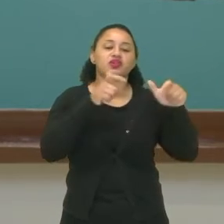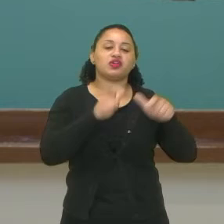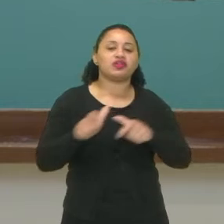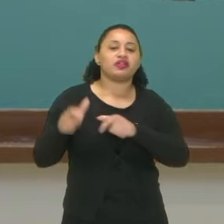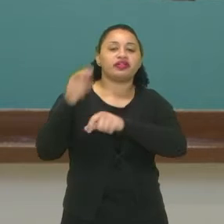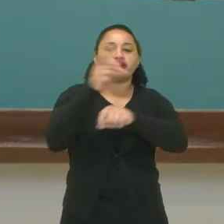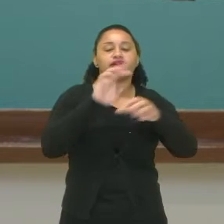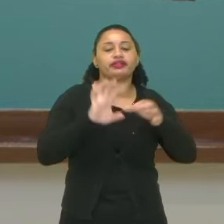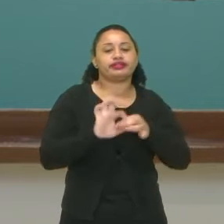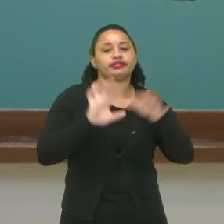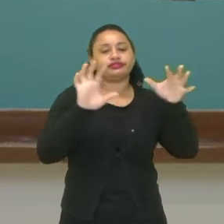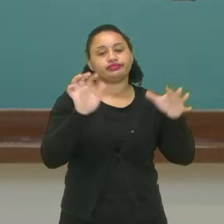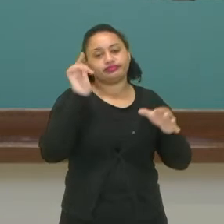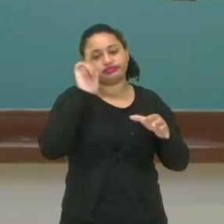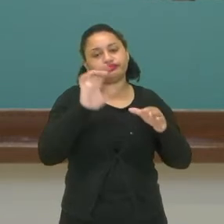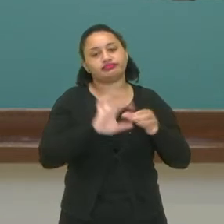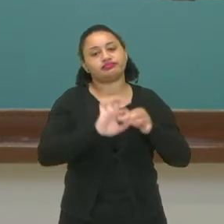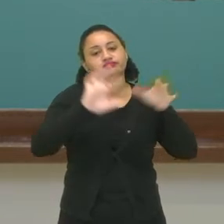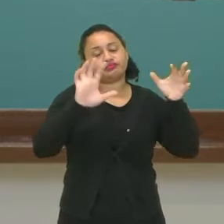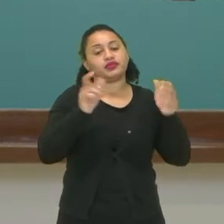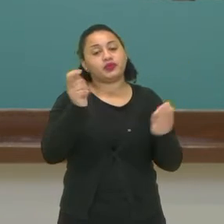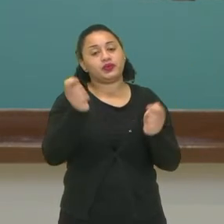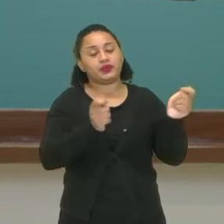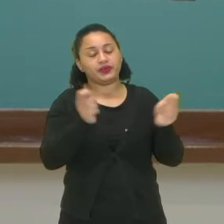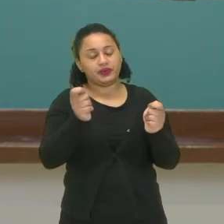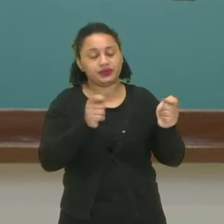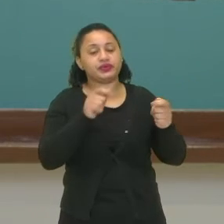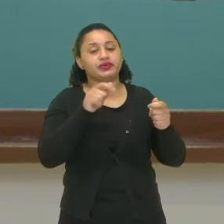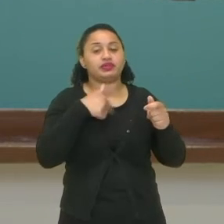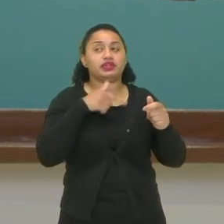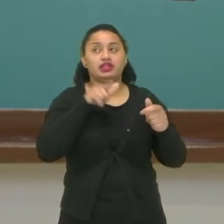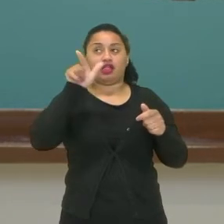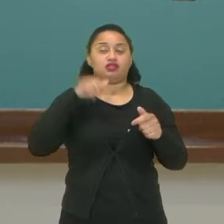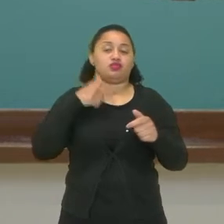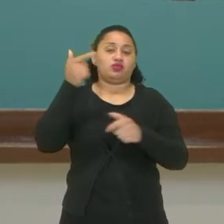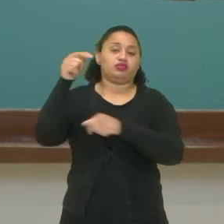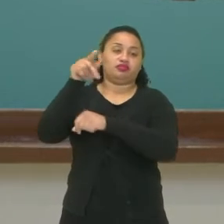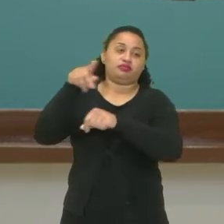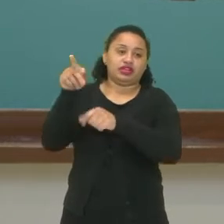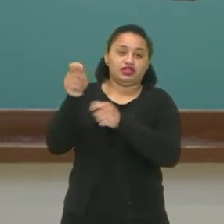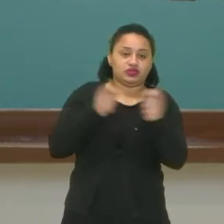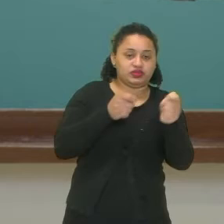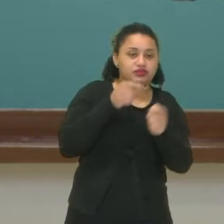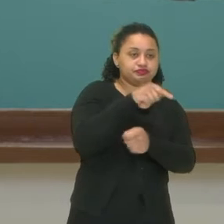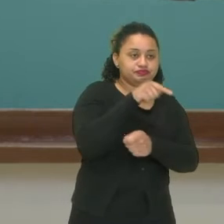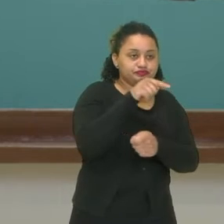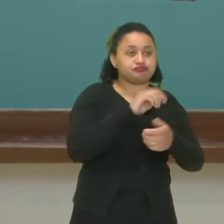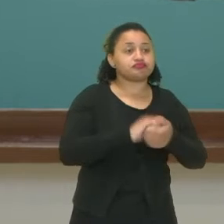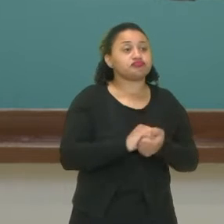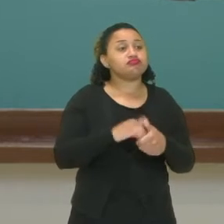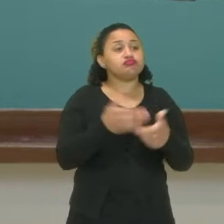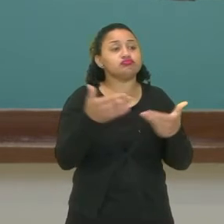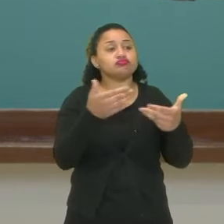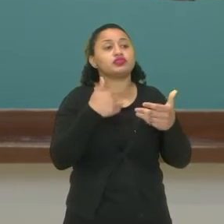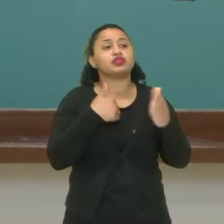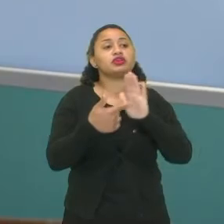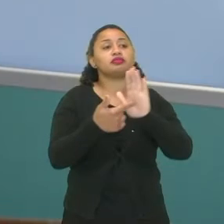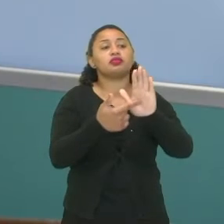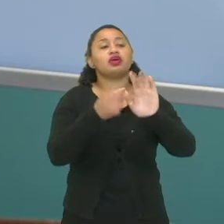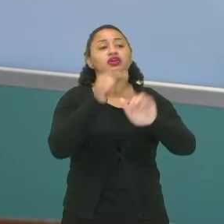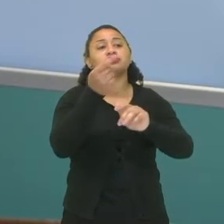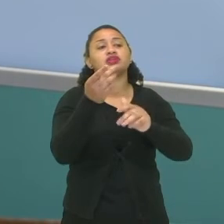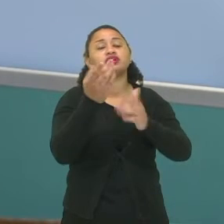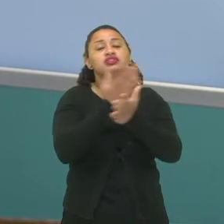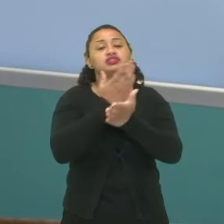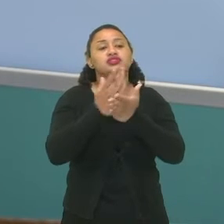tornarem libertas desse controle metropolitano. E aqui eu trago para vocês essa divisão, né? Como